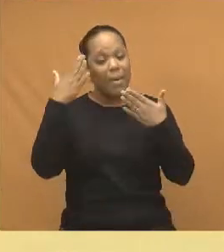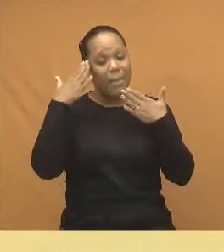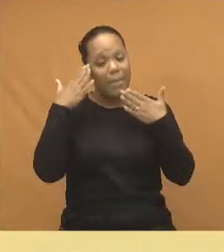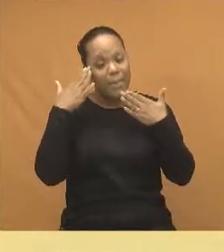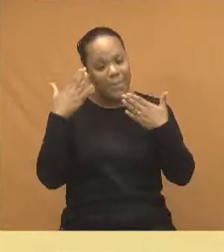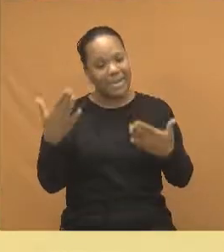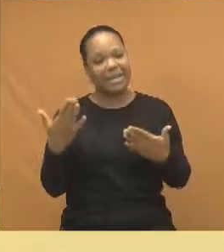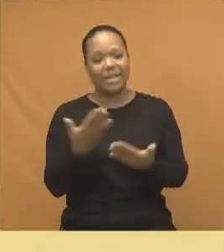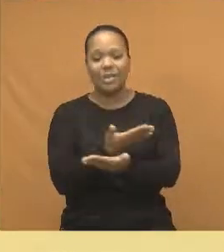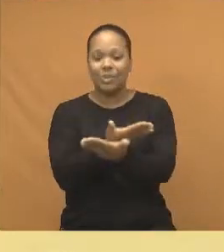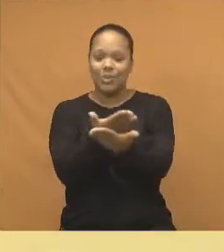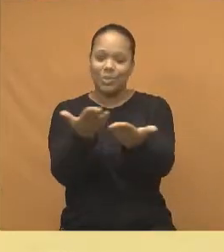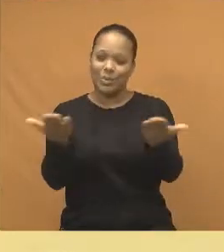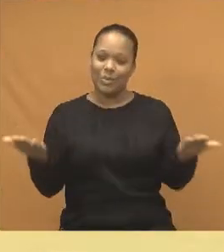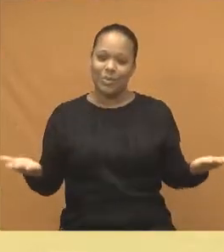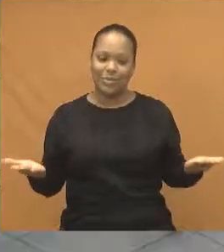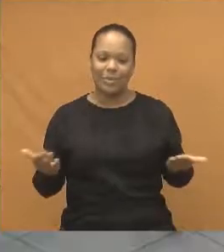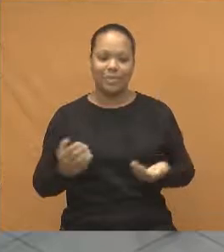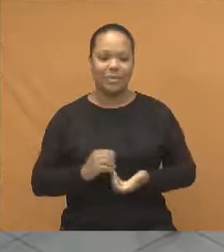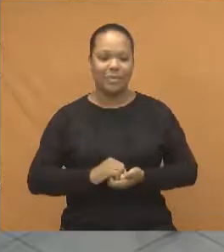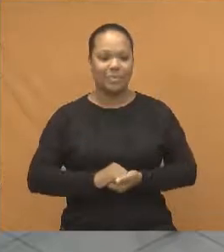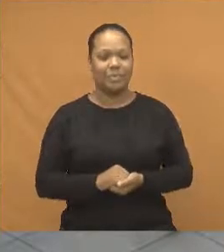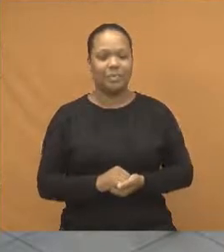e agradeço a todos.